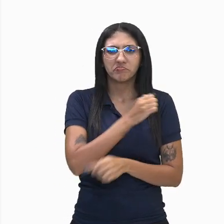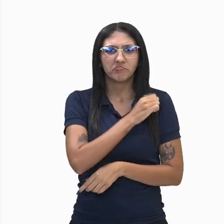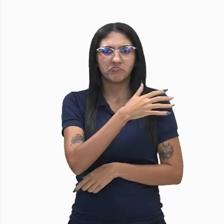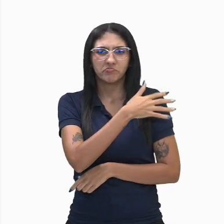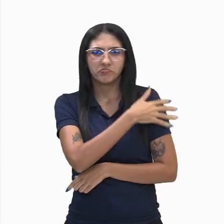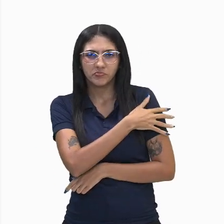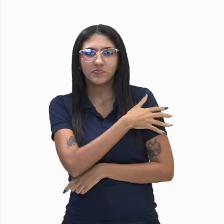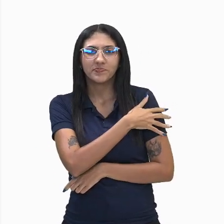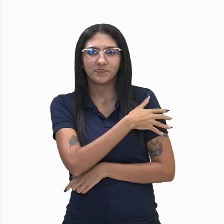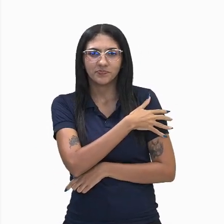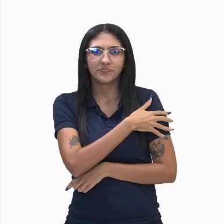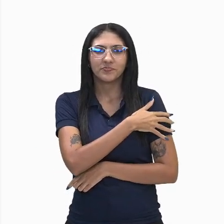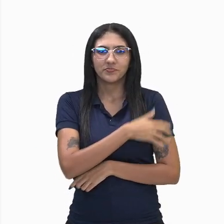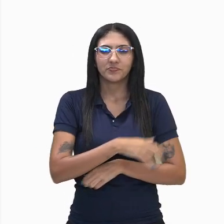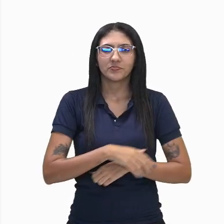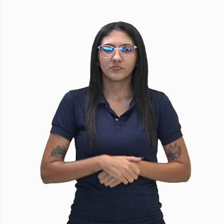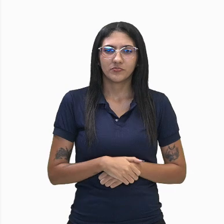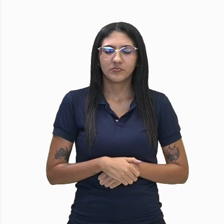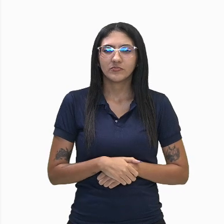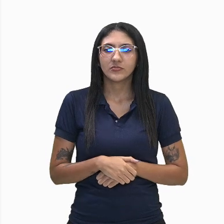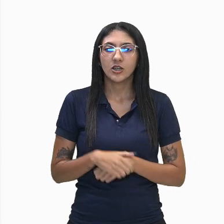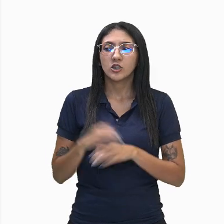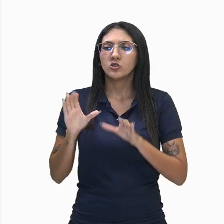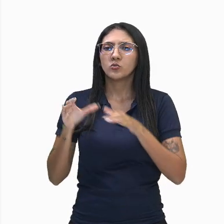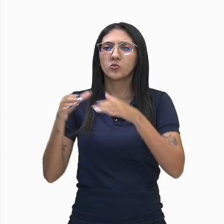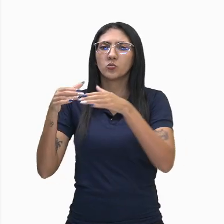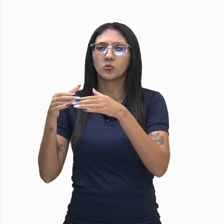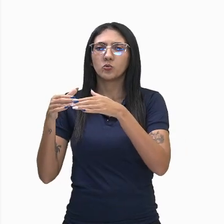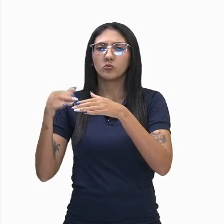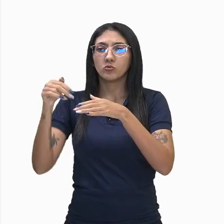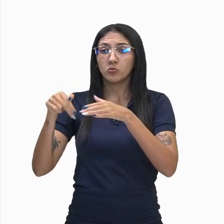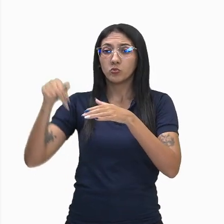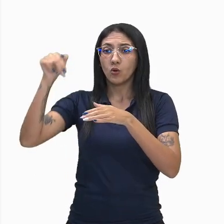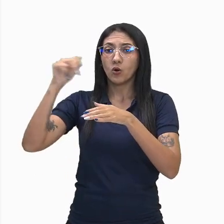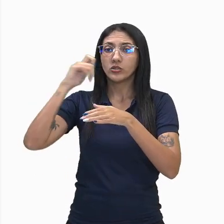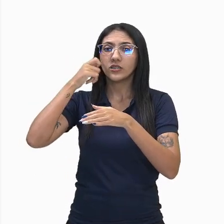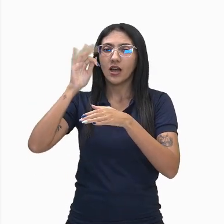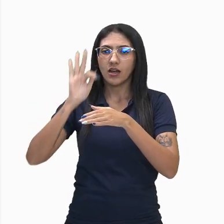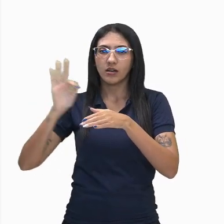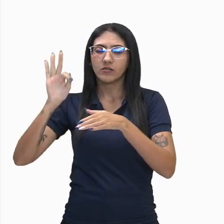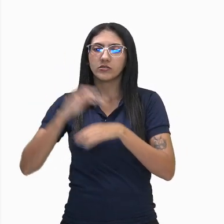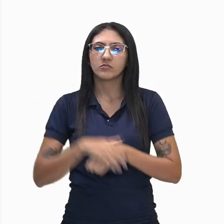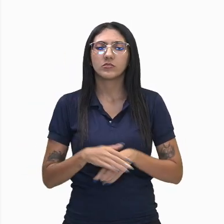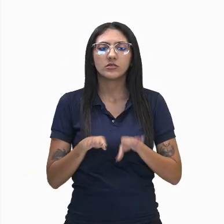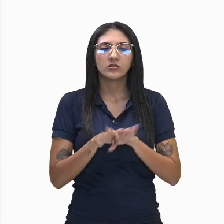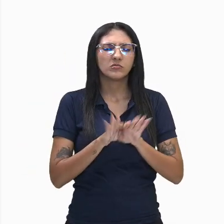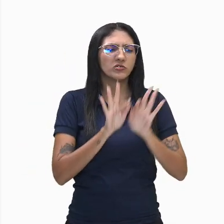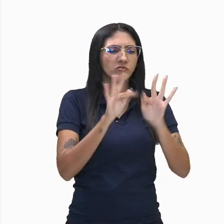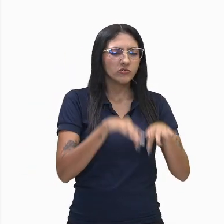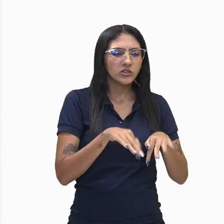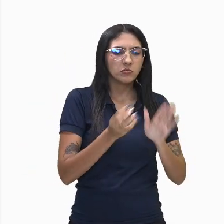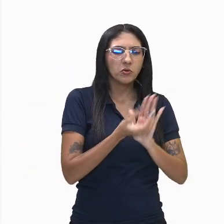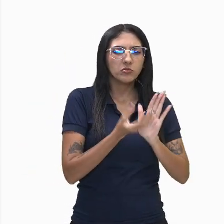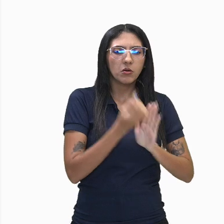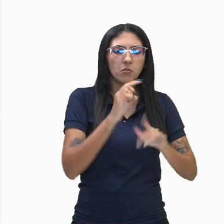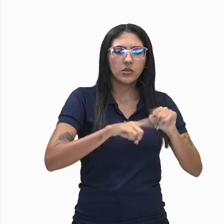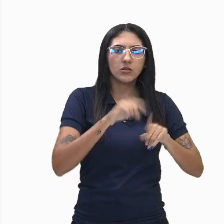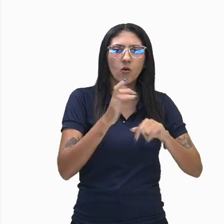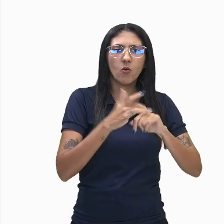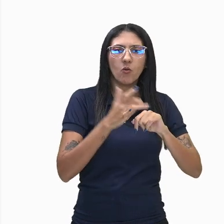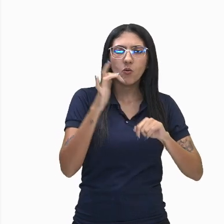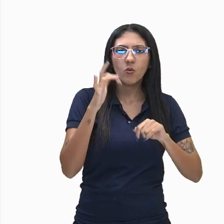dos almorávidas do norte da África, esgotamentos das minas de ouro e o surgimento de